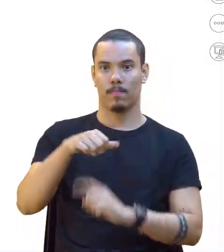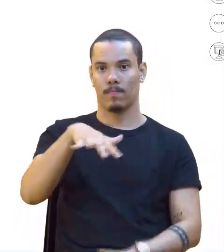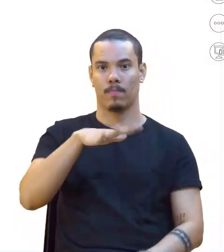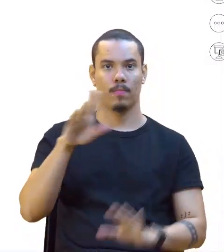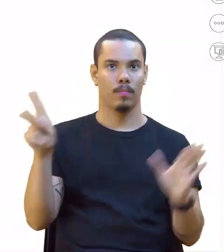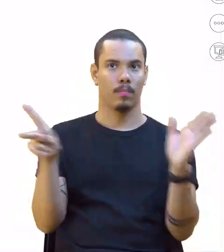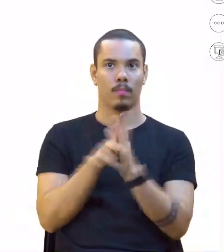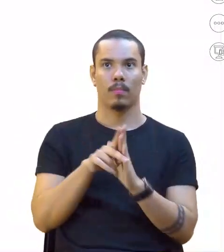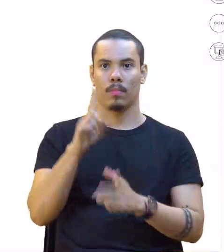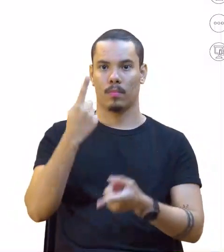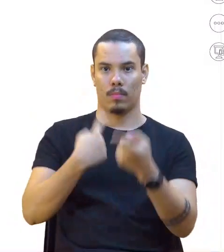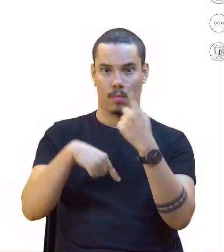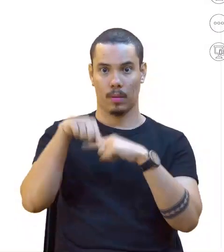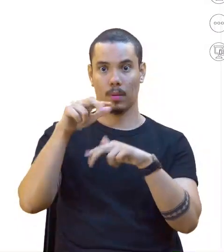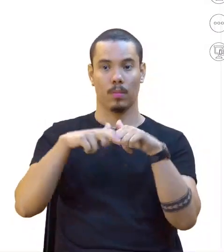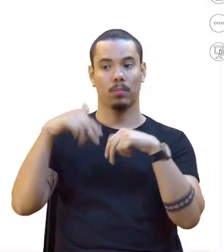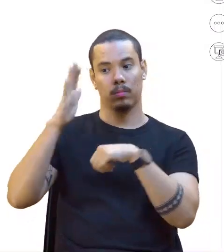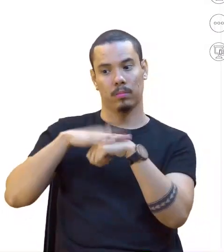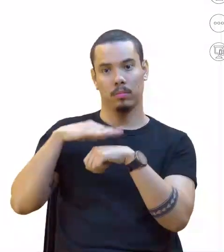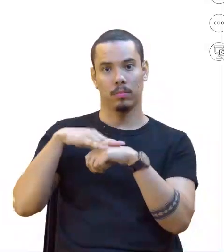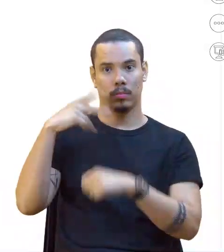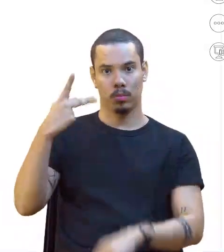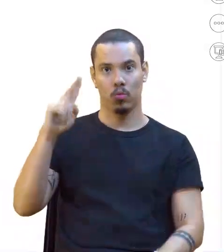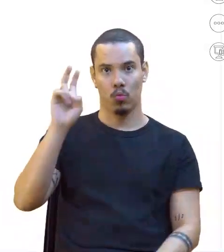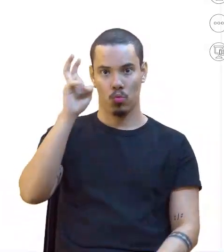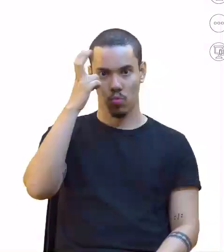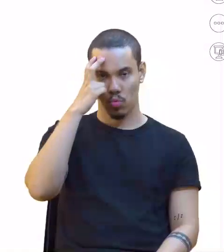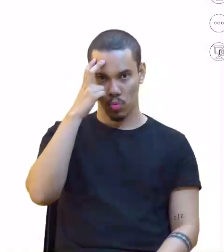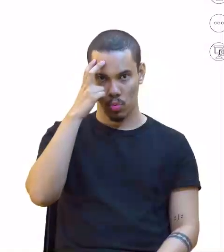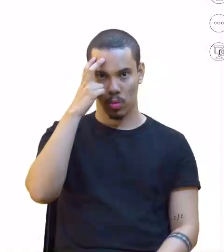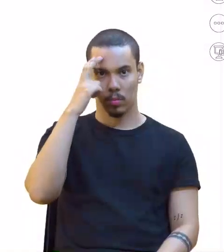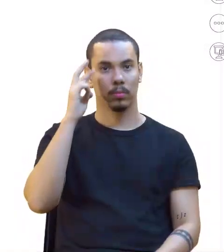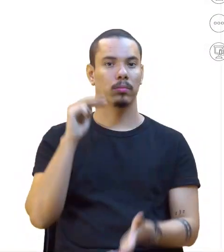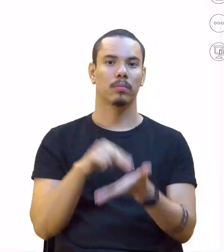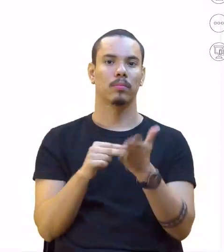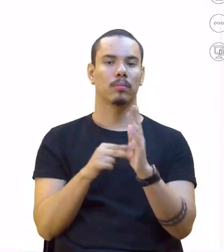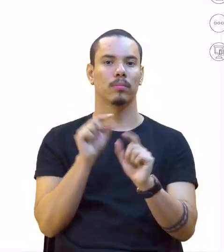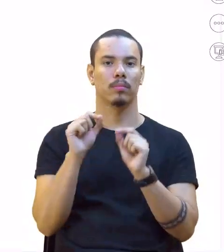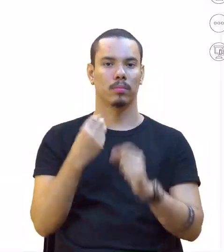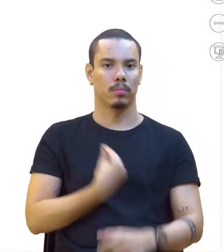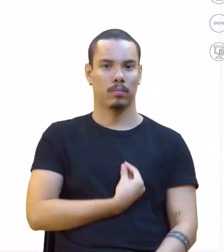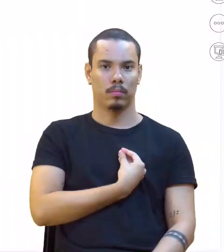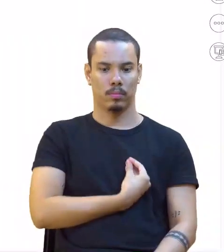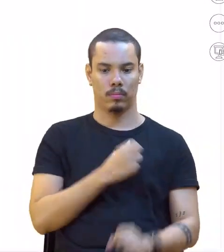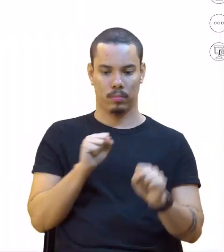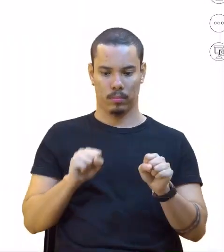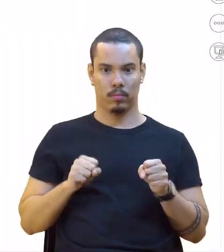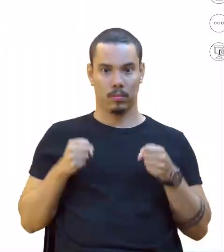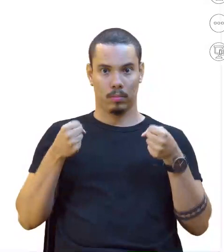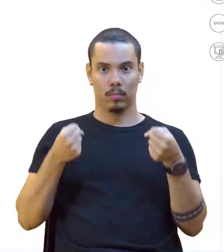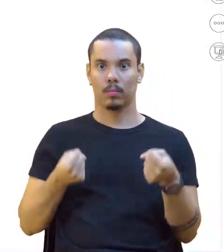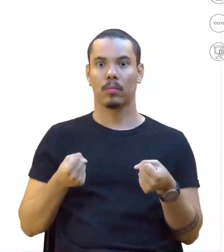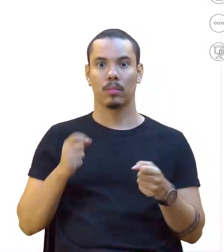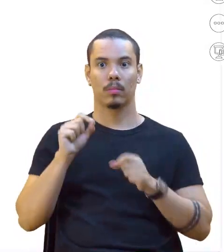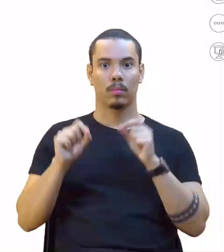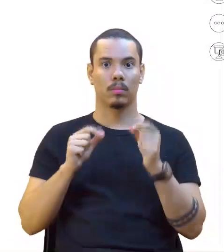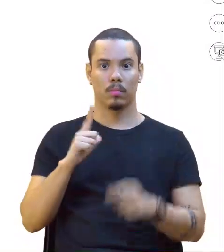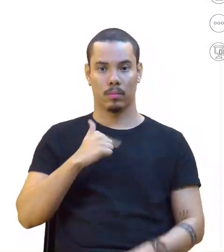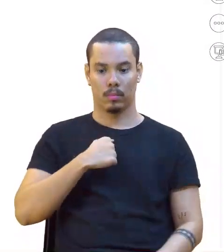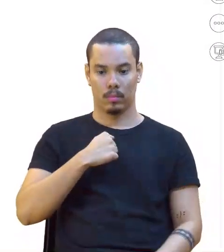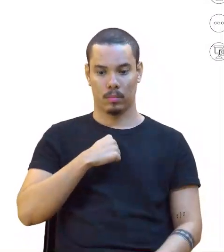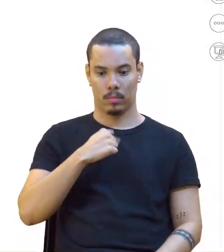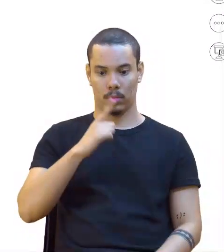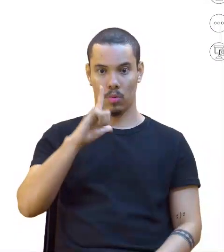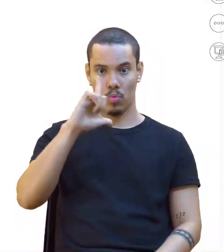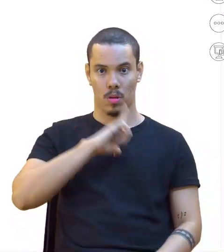sociais. Então, para ela, cultura sem aspas é uma existência de algo que eu interiorizo, né? Que eu